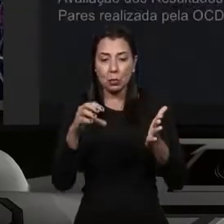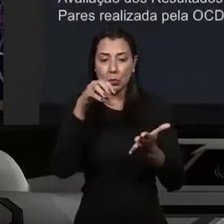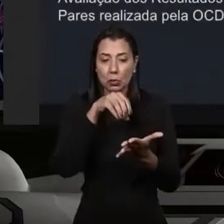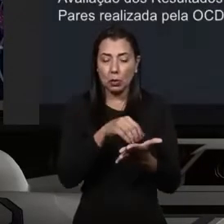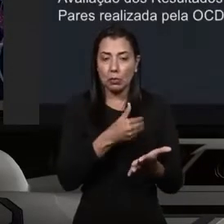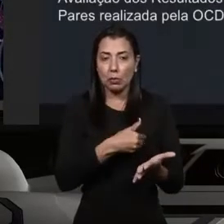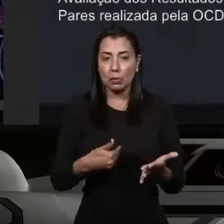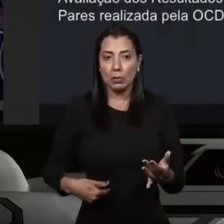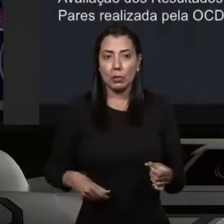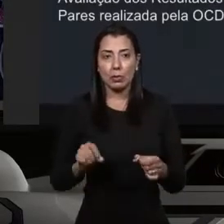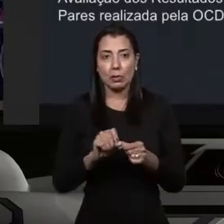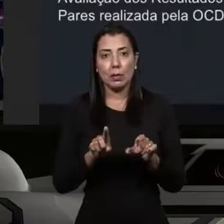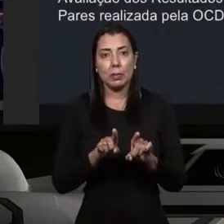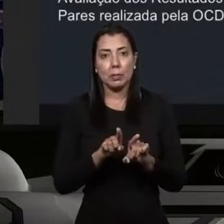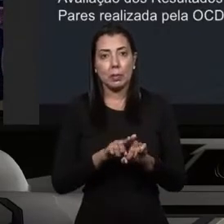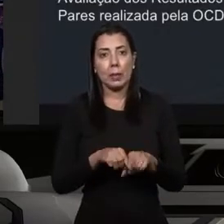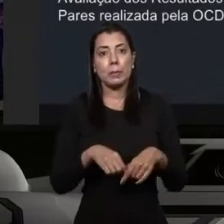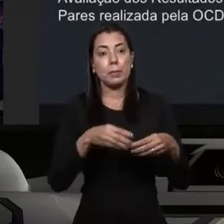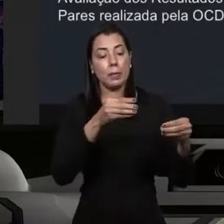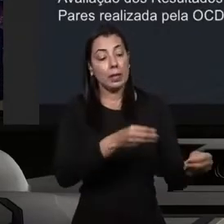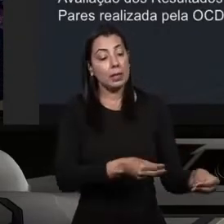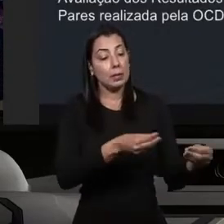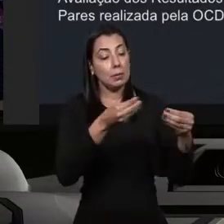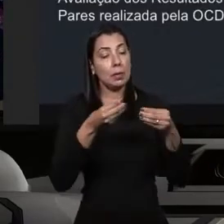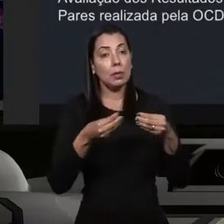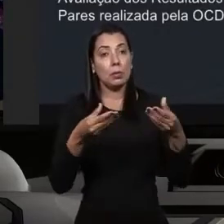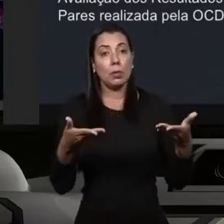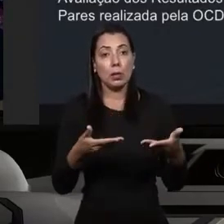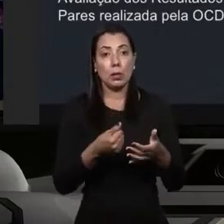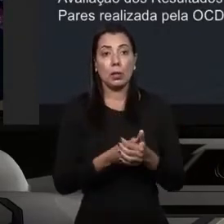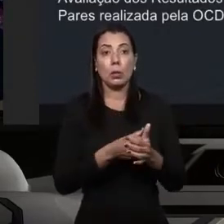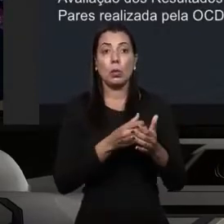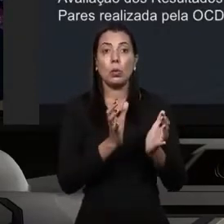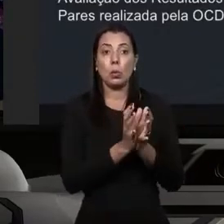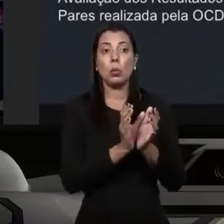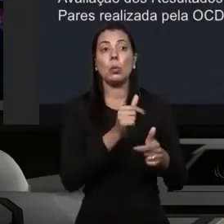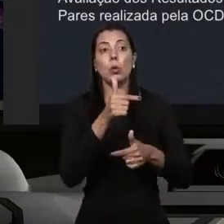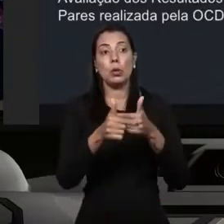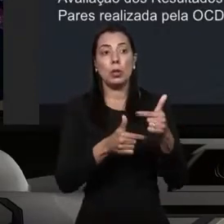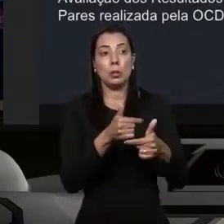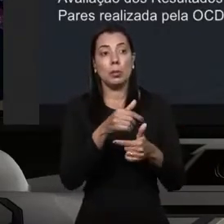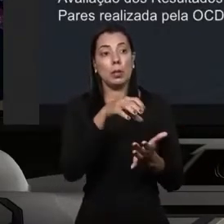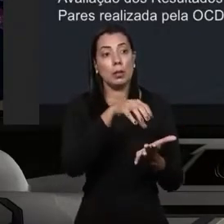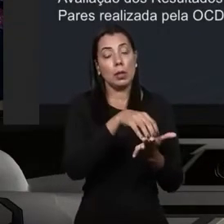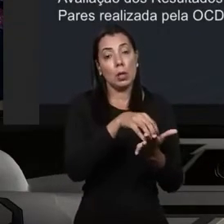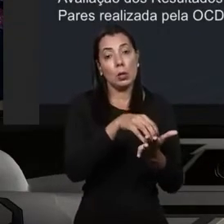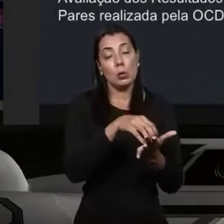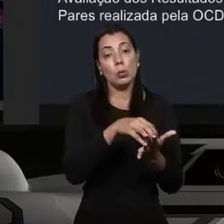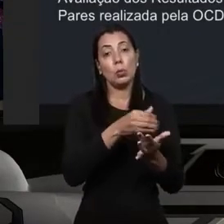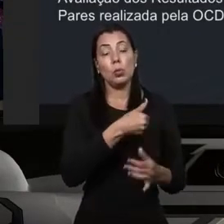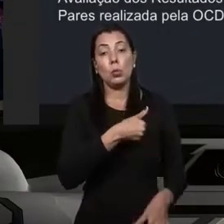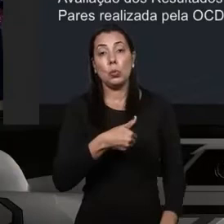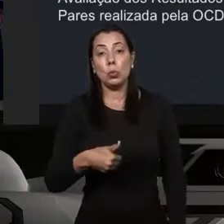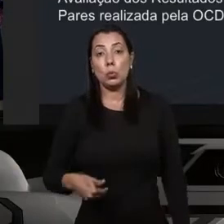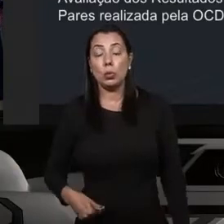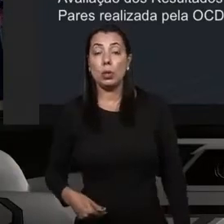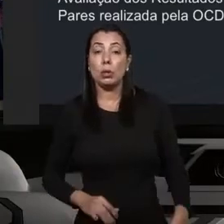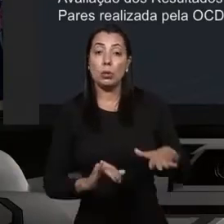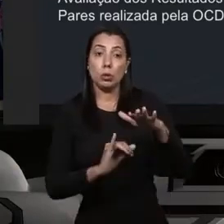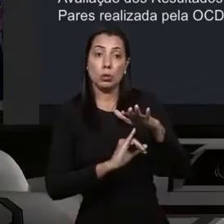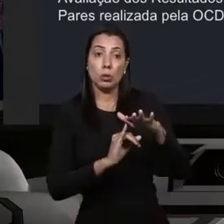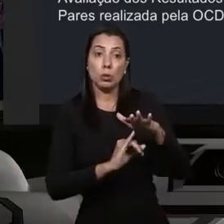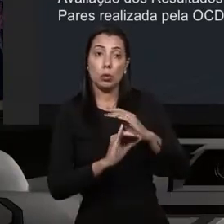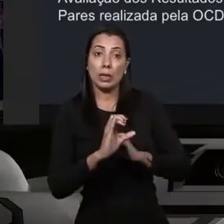aplicado. Recebemos o convite recente do Grupo de Trabalho Centro de Governo, instituído pelo SIG,